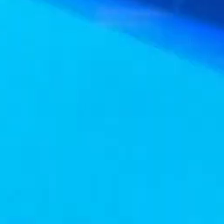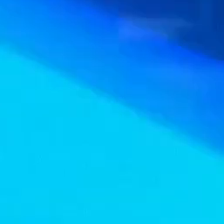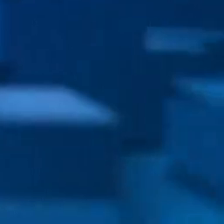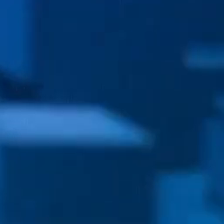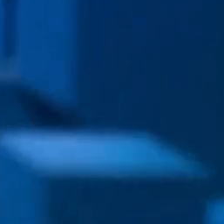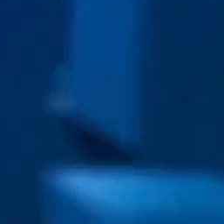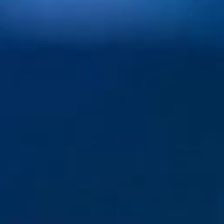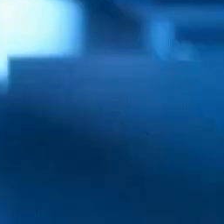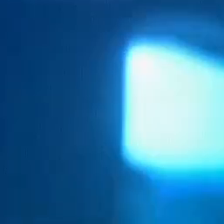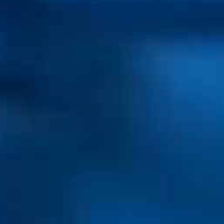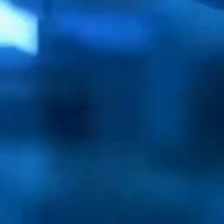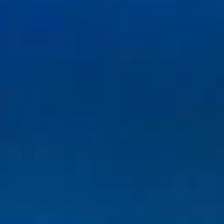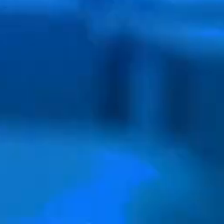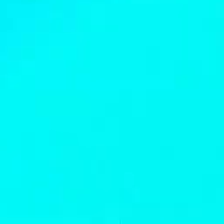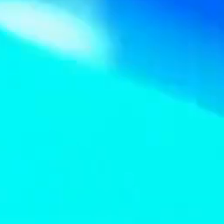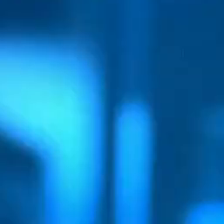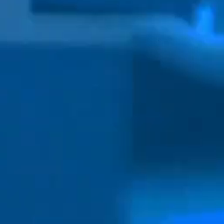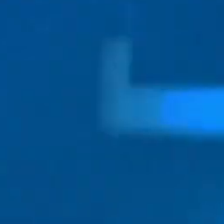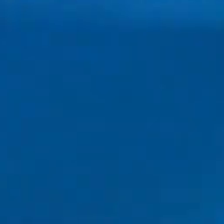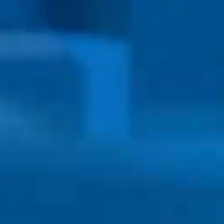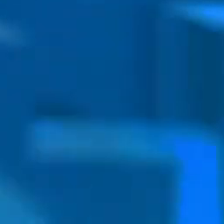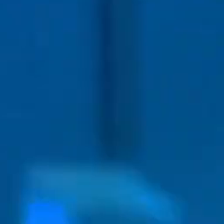E aí